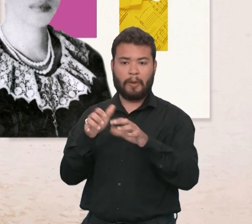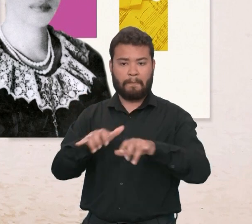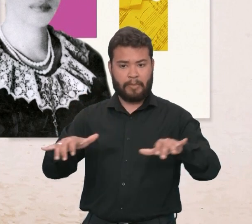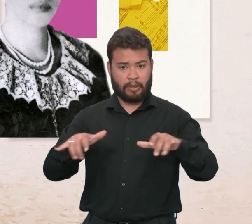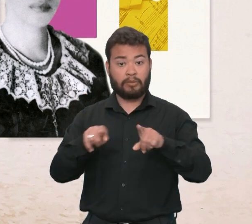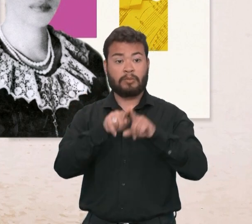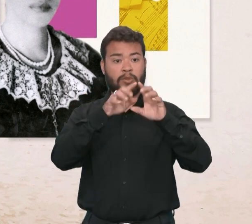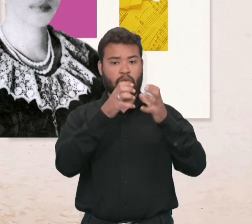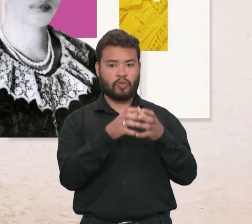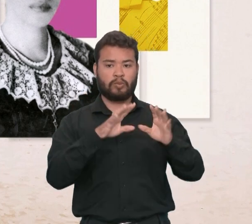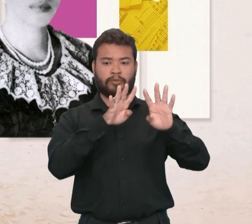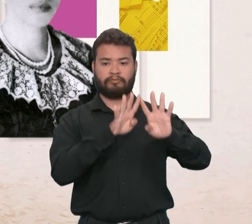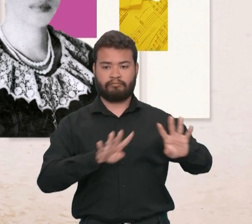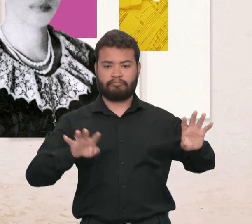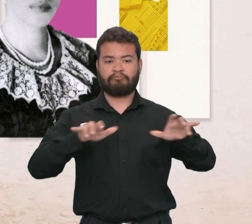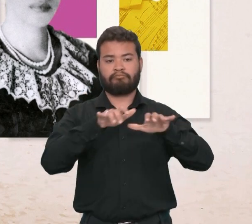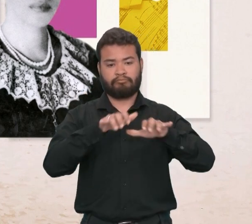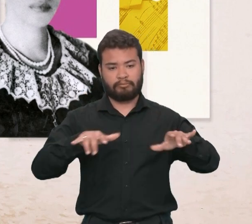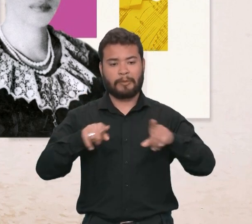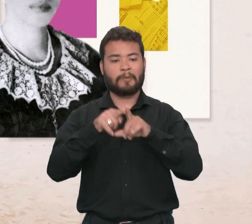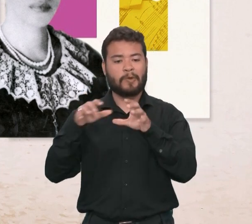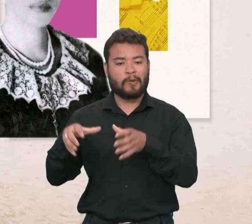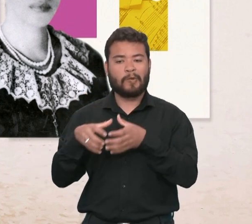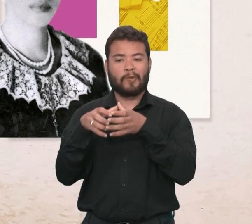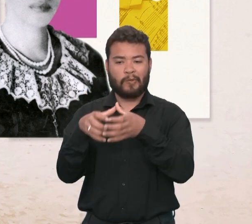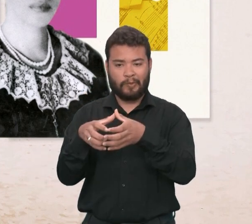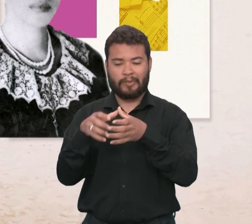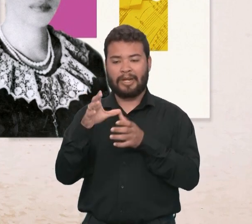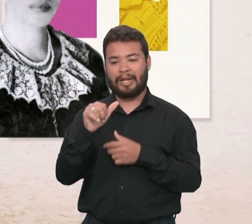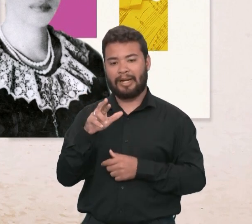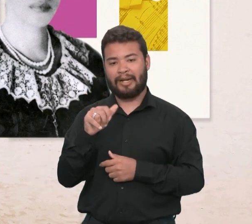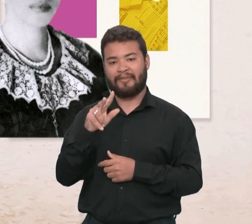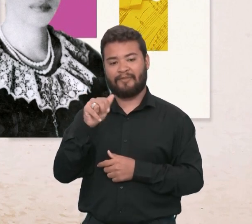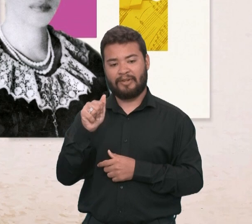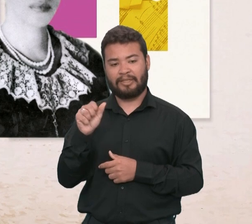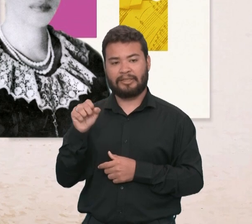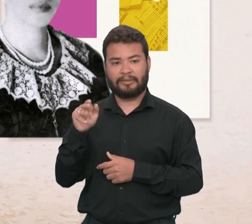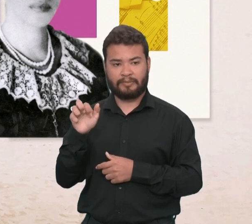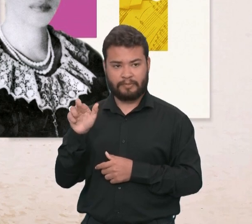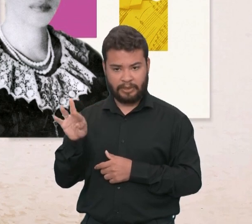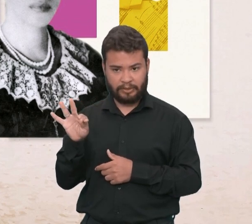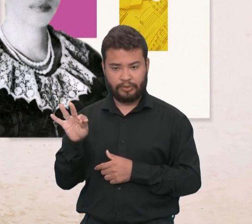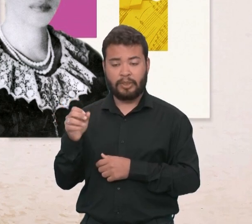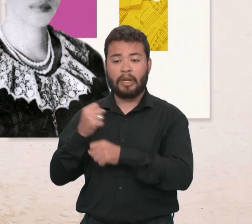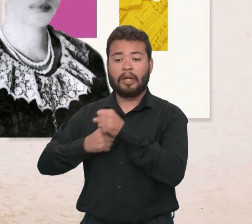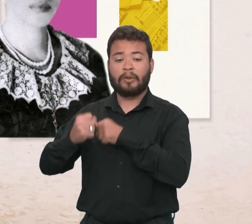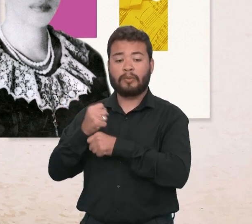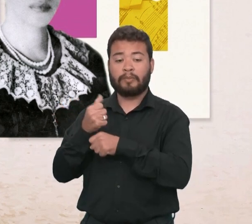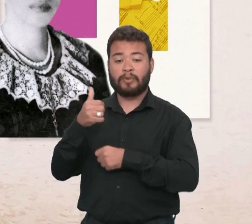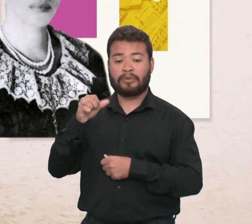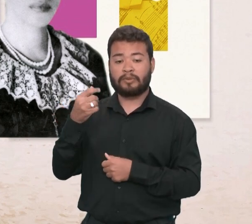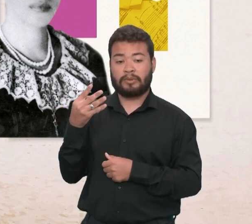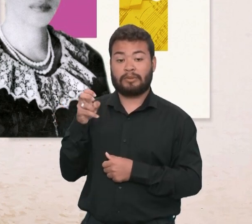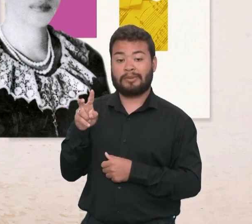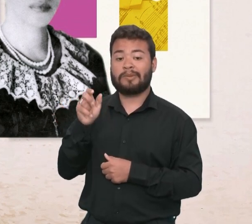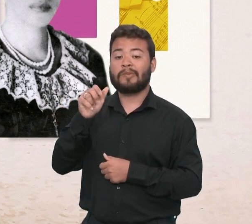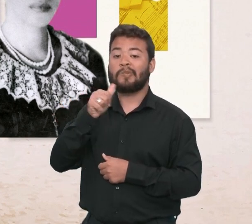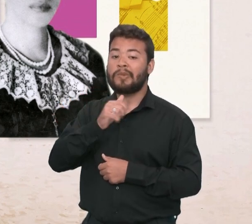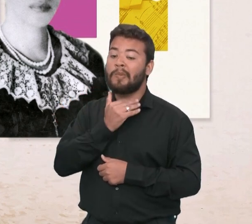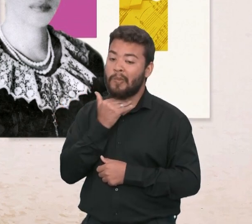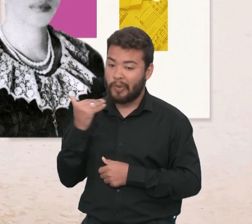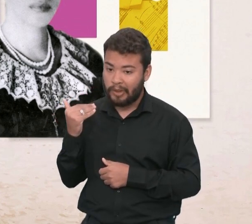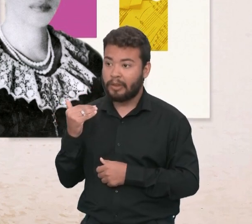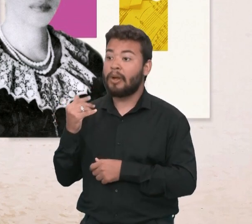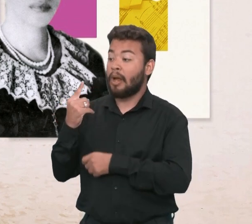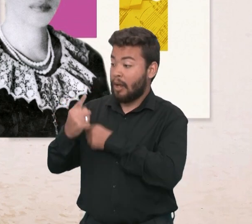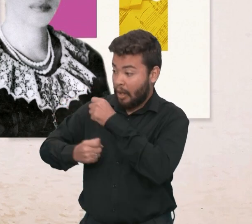e o clube Caravana Smart. A artista faleceu em 1945 e desde o ano seguinte o evento